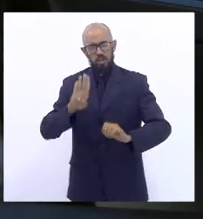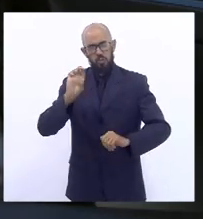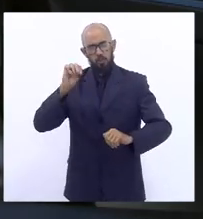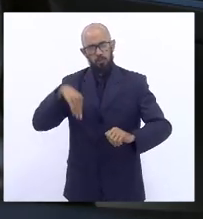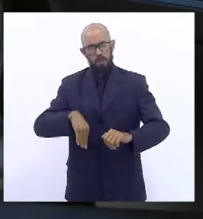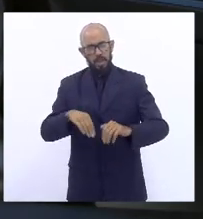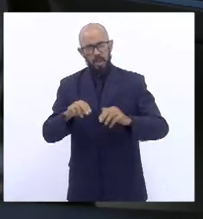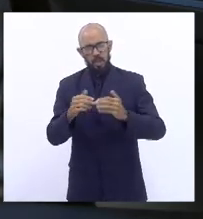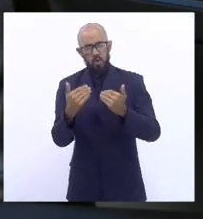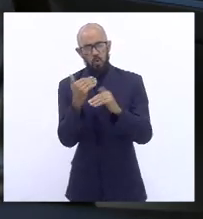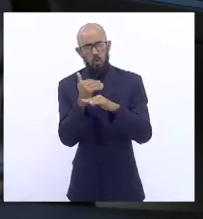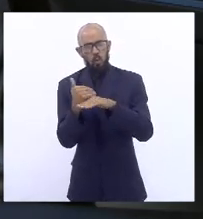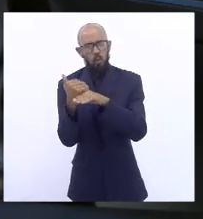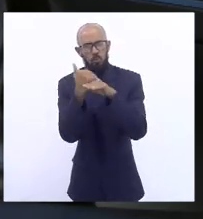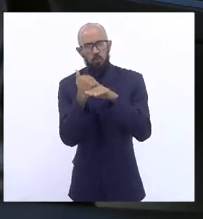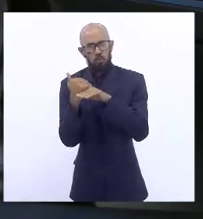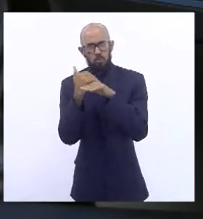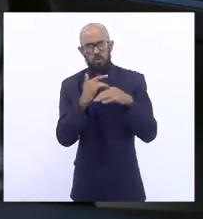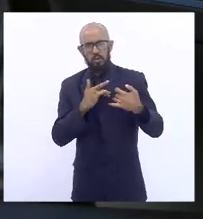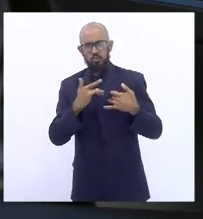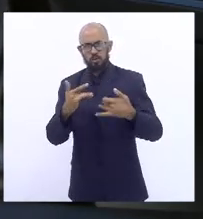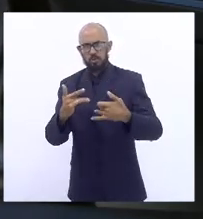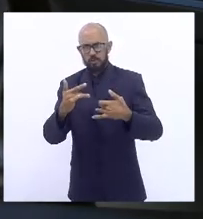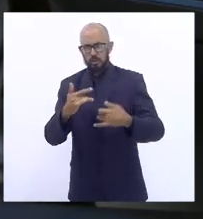solidariedade. E eu gostaria de terminar